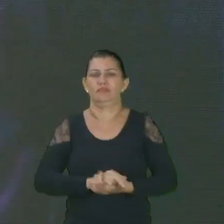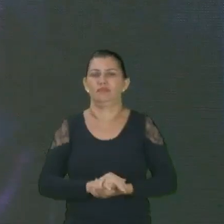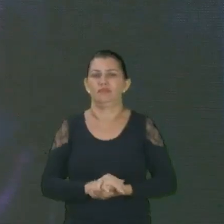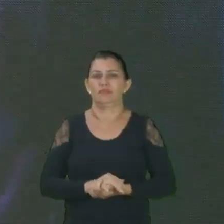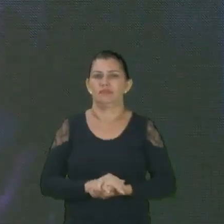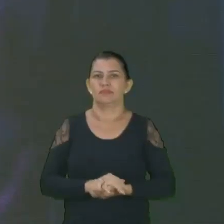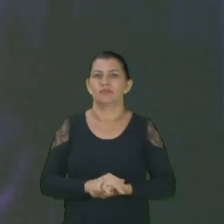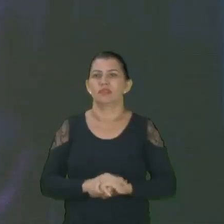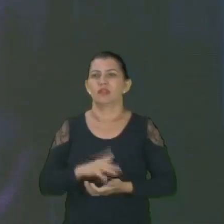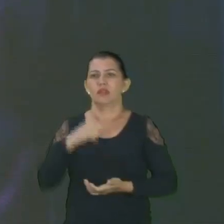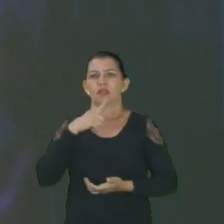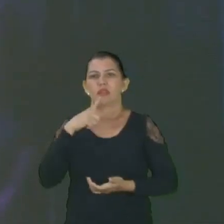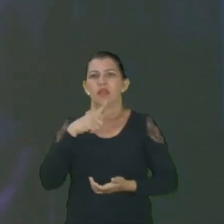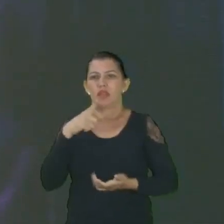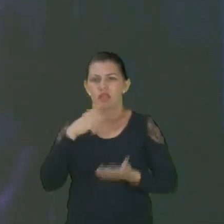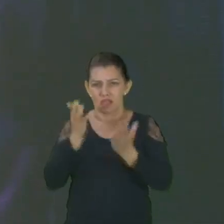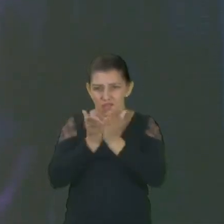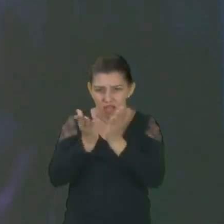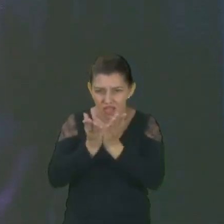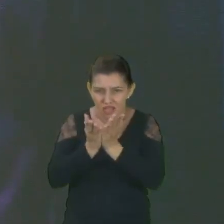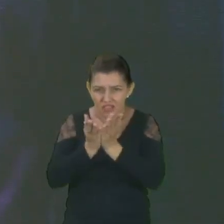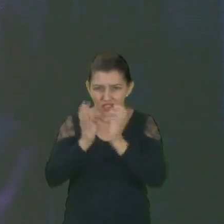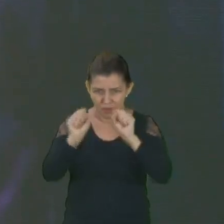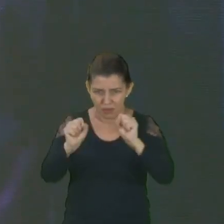Onde estão os crentes pentecostais aqui?